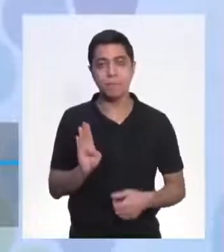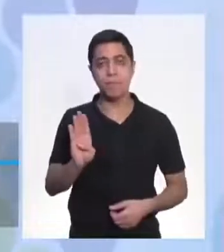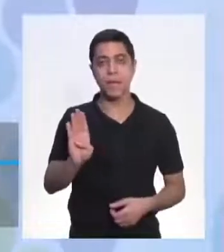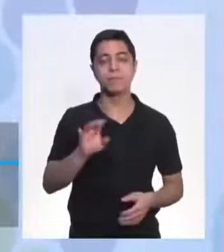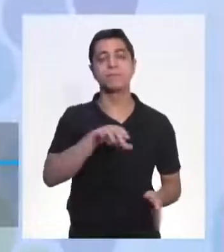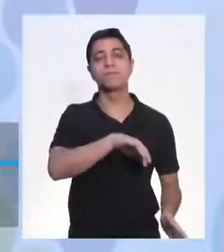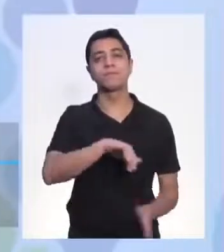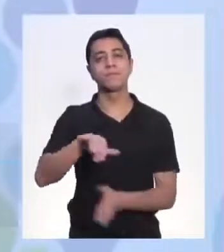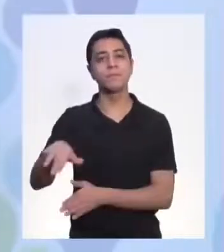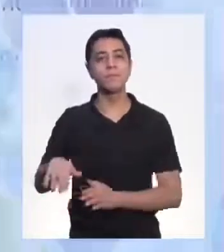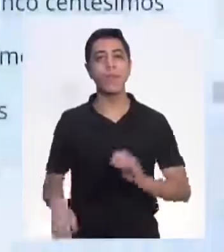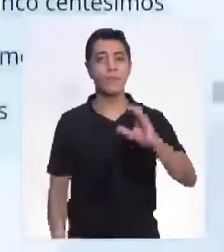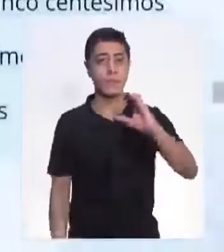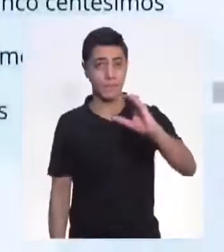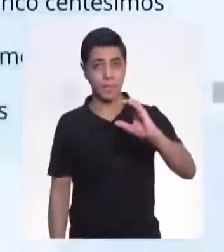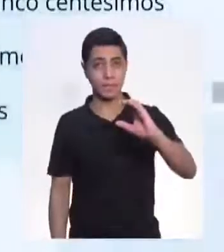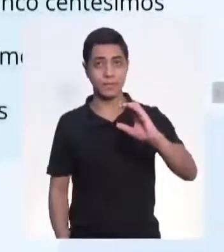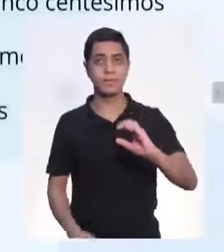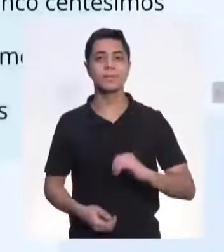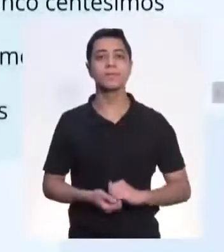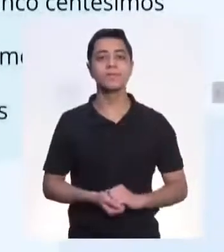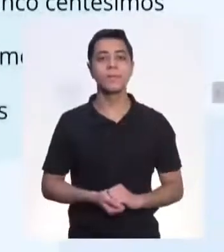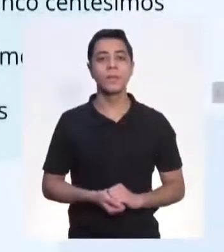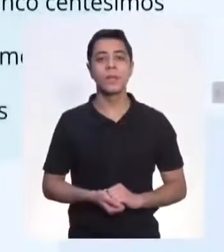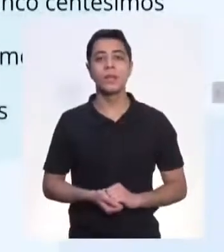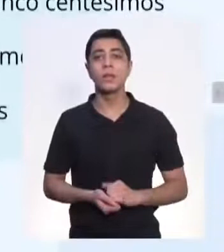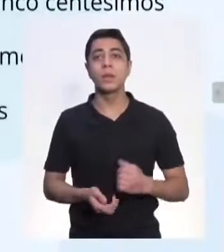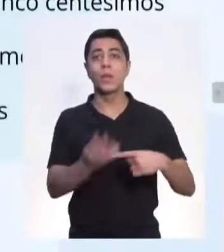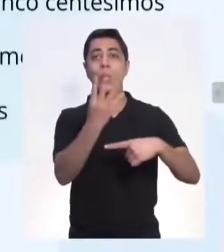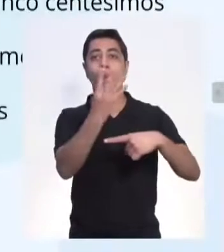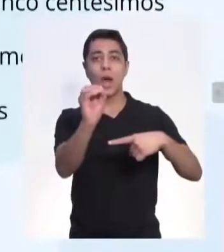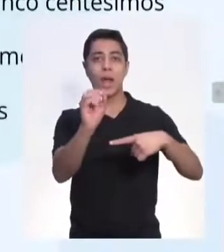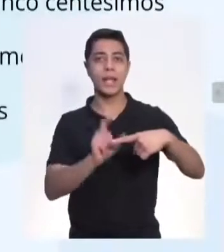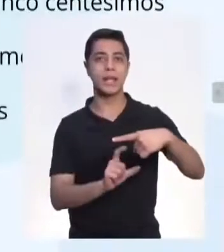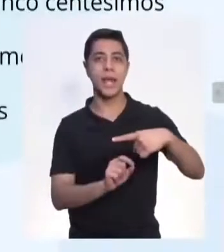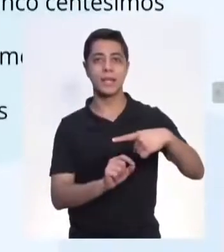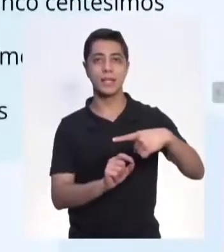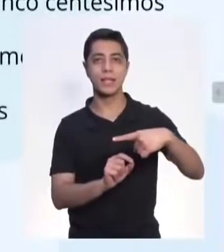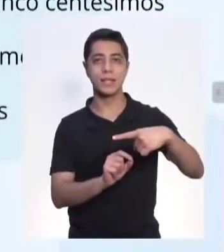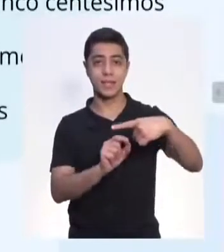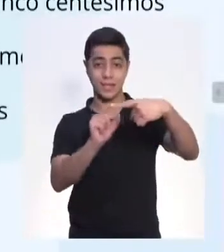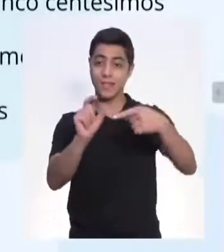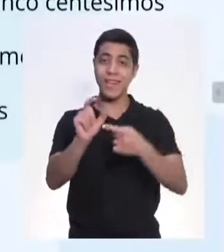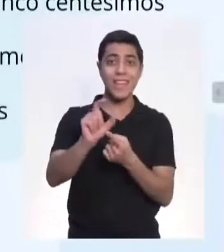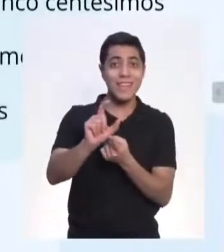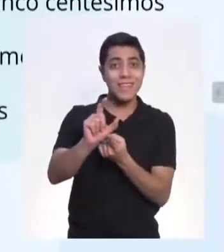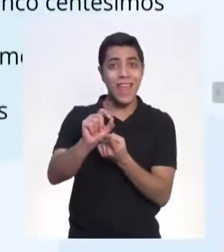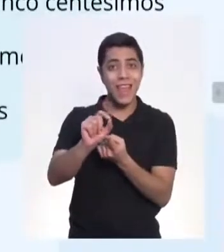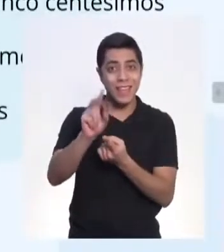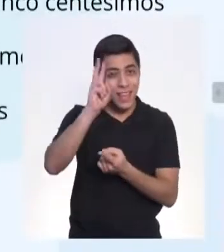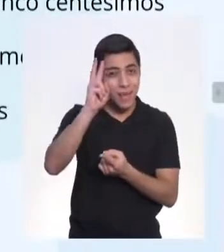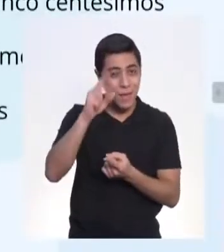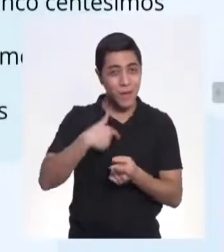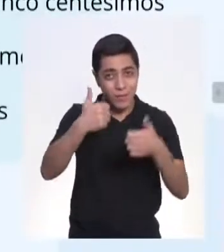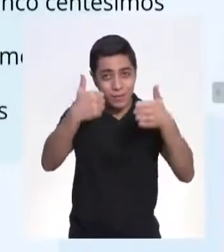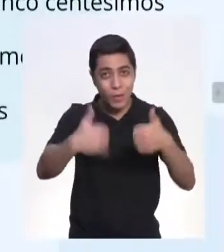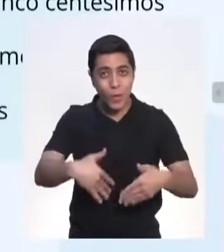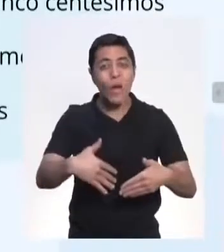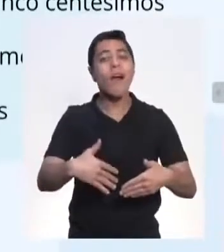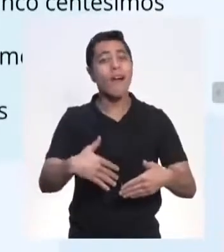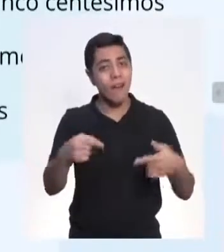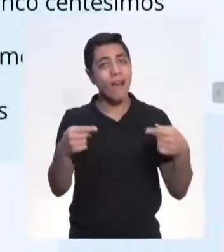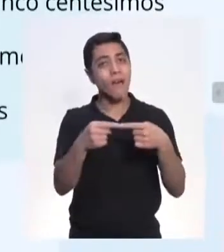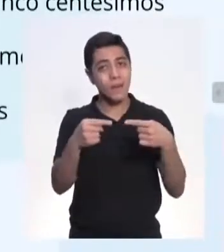décimos. 40 décimos, como a gente já falou, é uma fração decimal. Então, eu tenho que pegar o 40